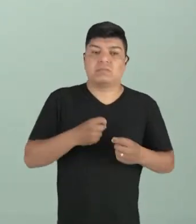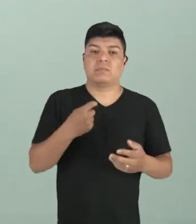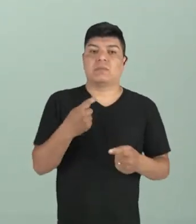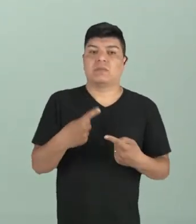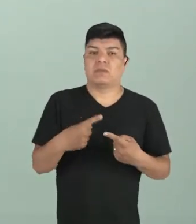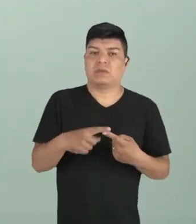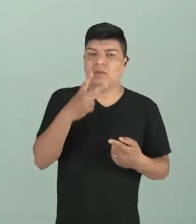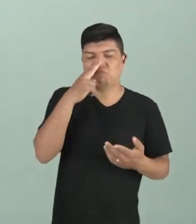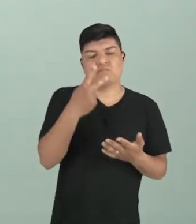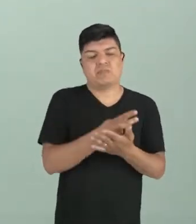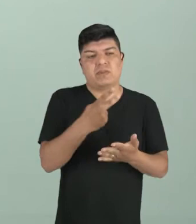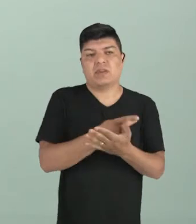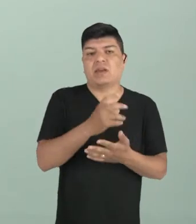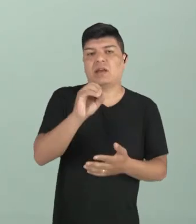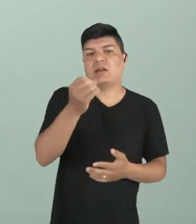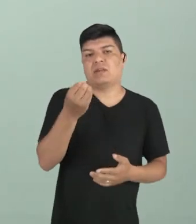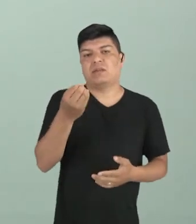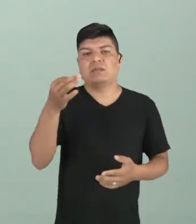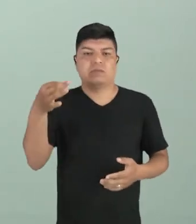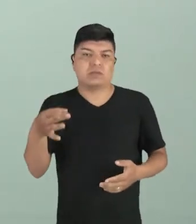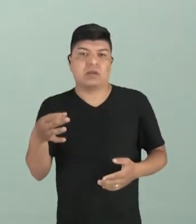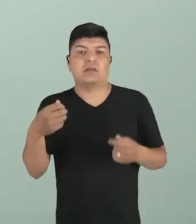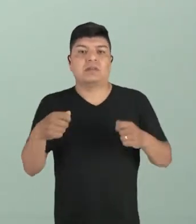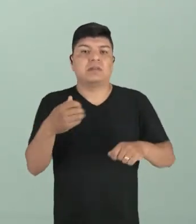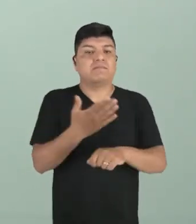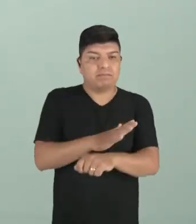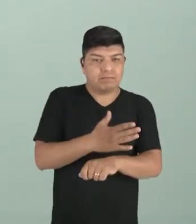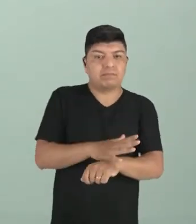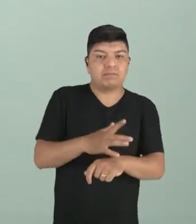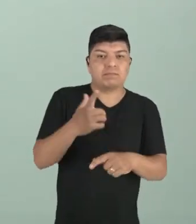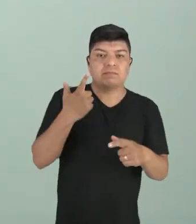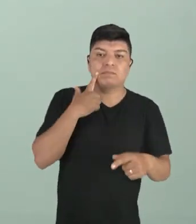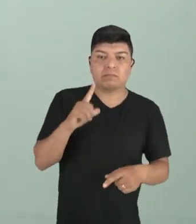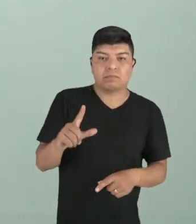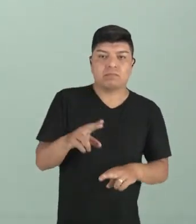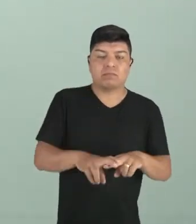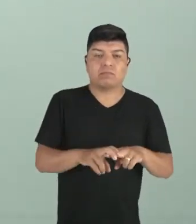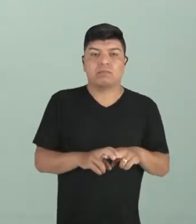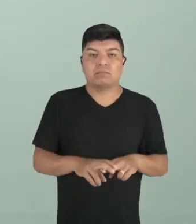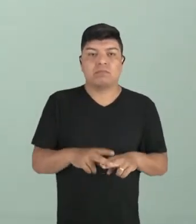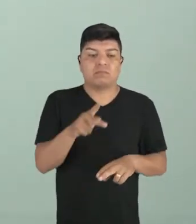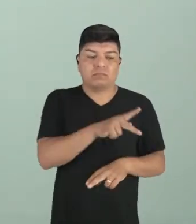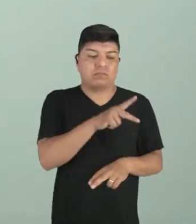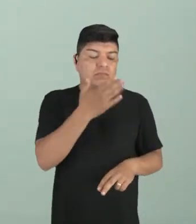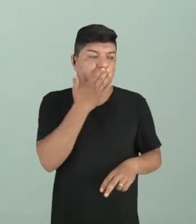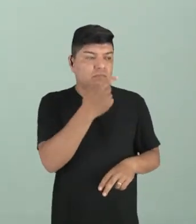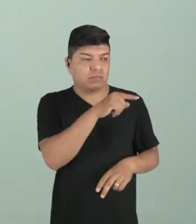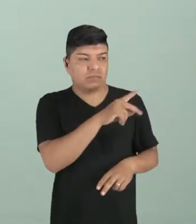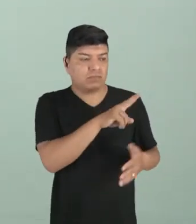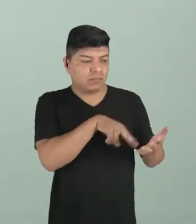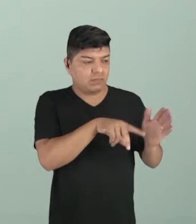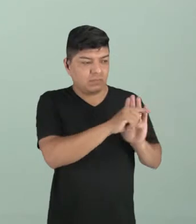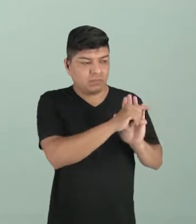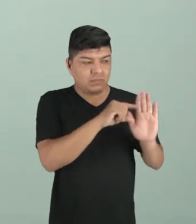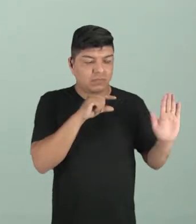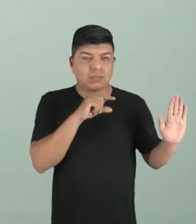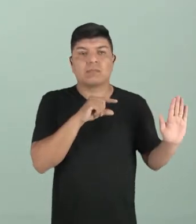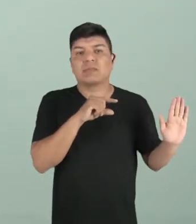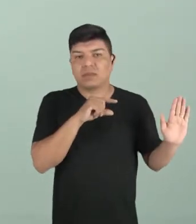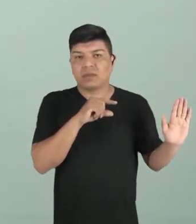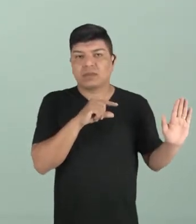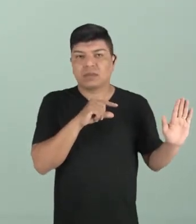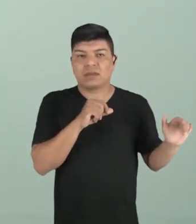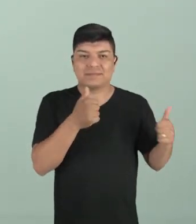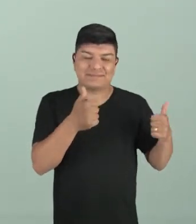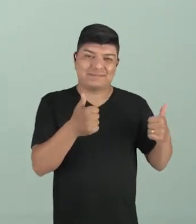considere errado ou certo, enfim. Mas você tem que ter prática com a língua, né? Então, sempre que o professor sugerir que você leia um parágrafo, dá